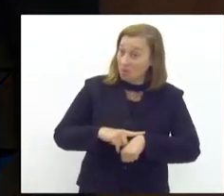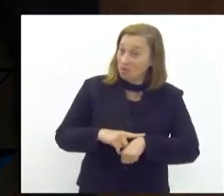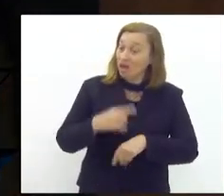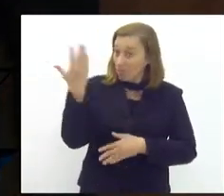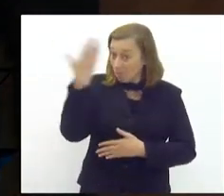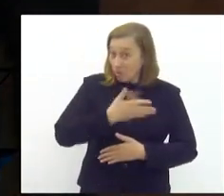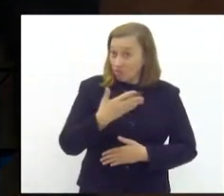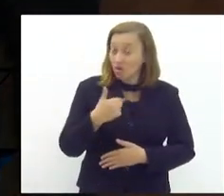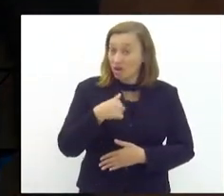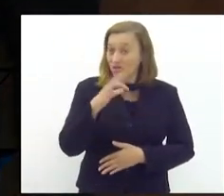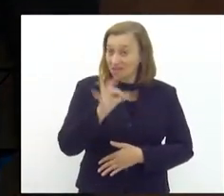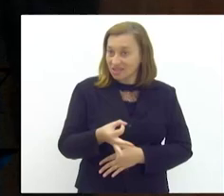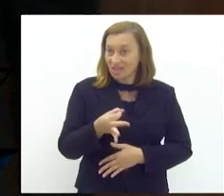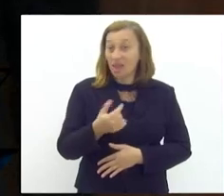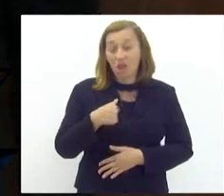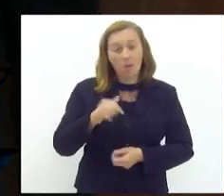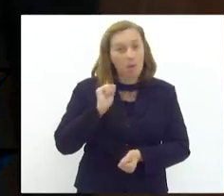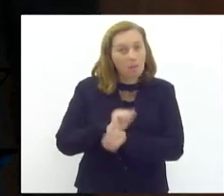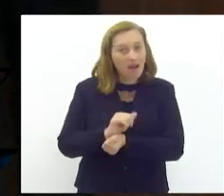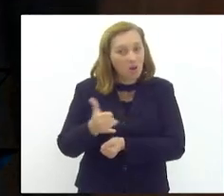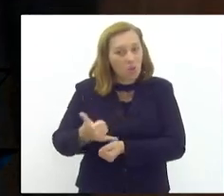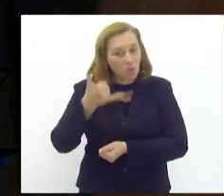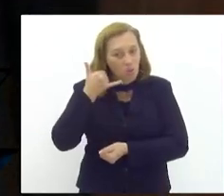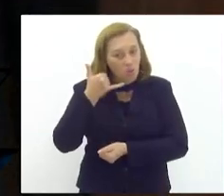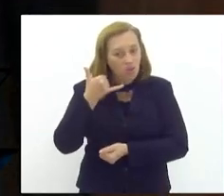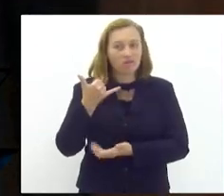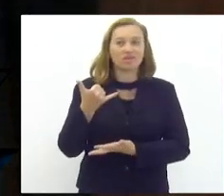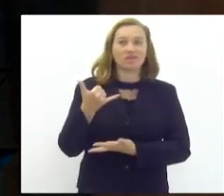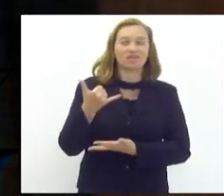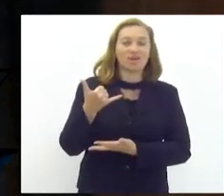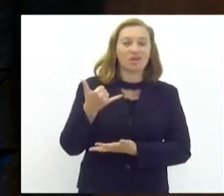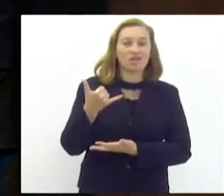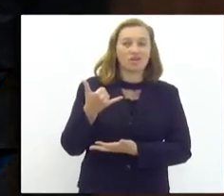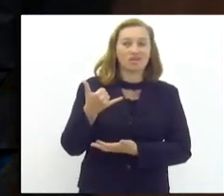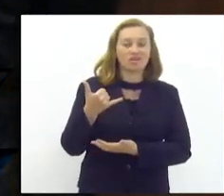que eu estava certo obrigado telefone com o americano agora